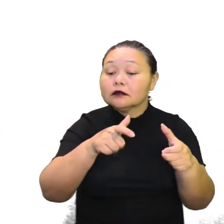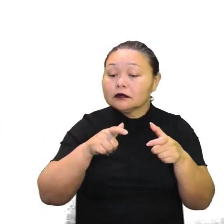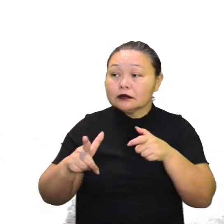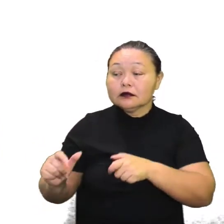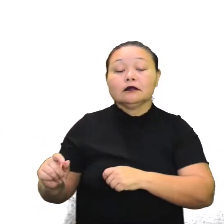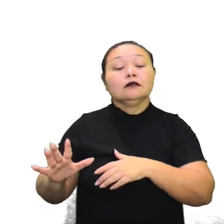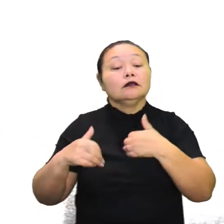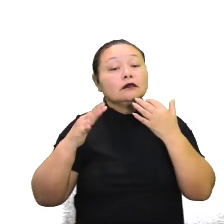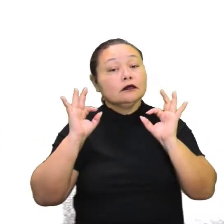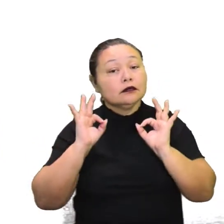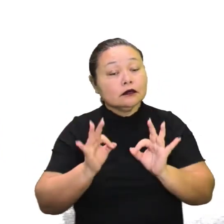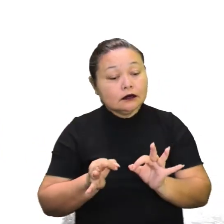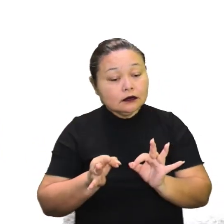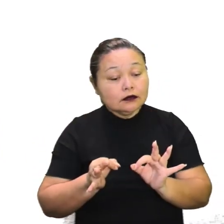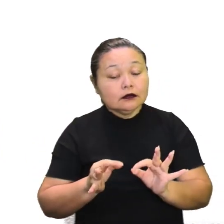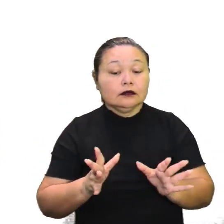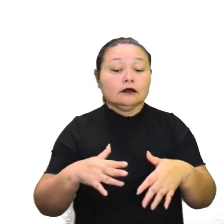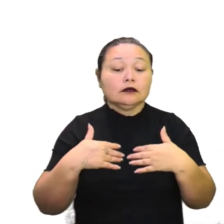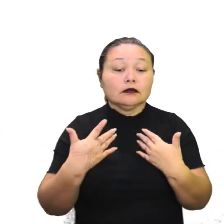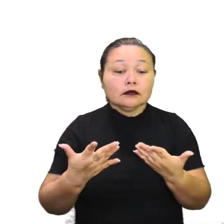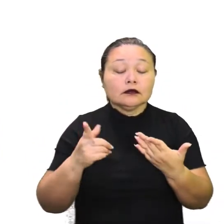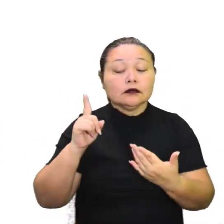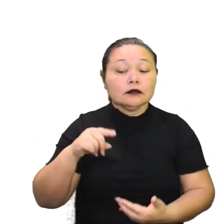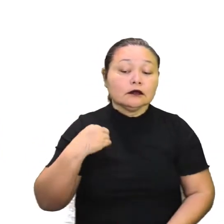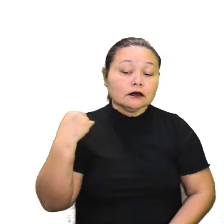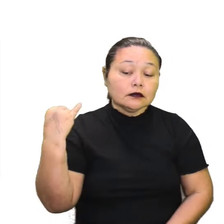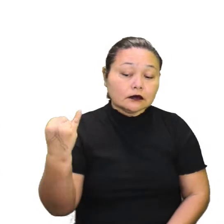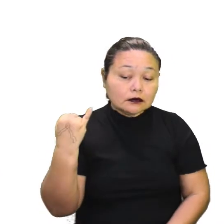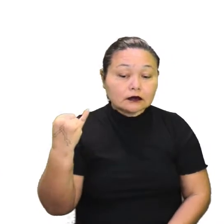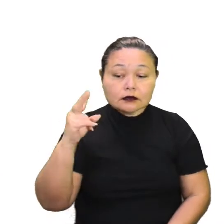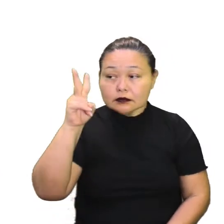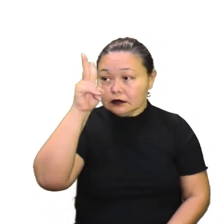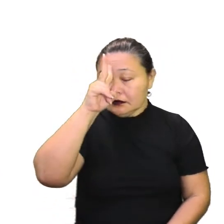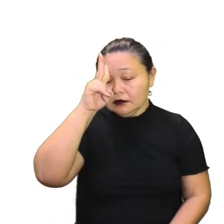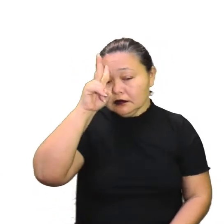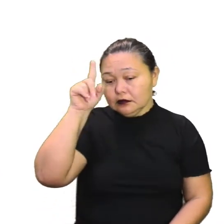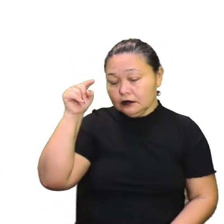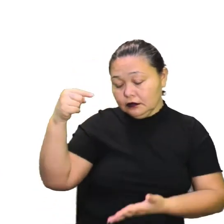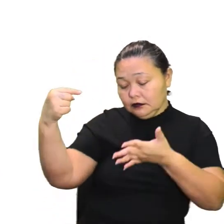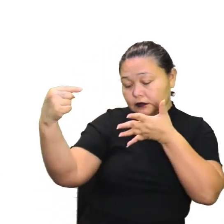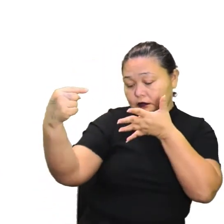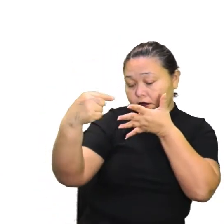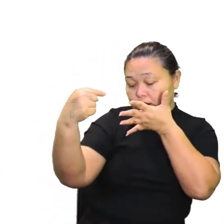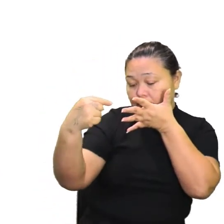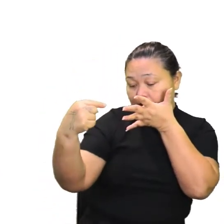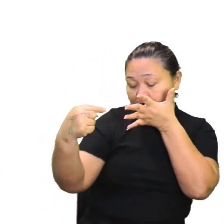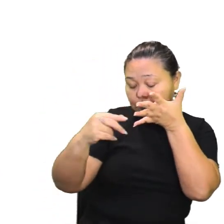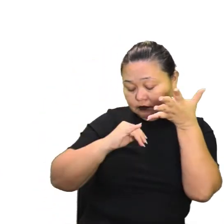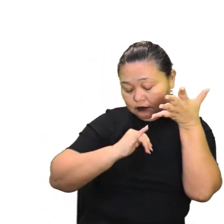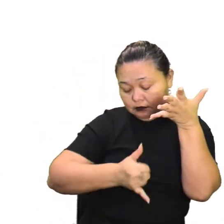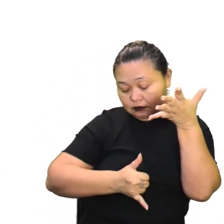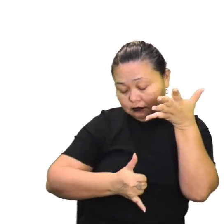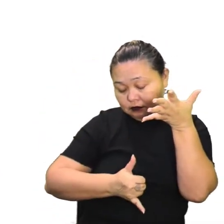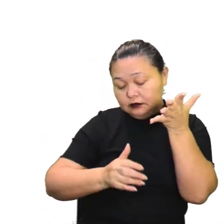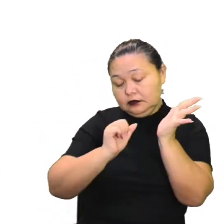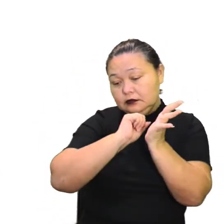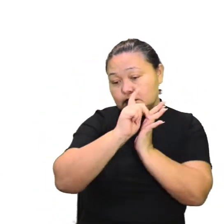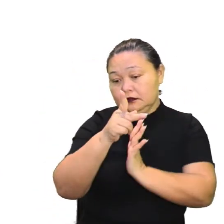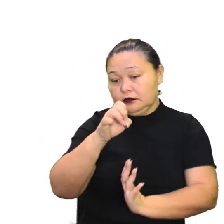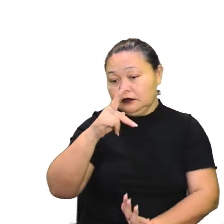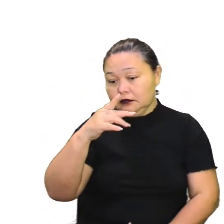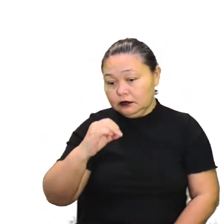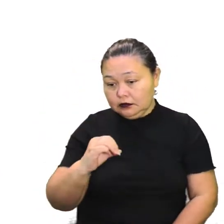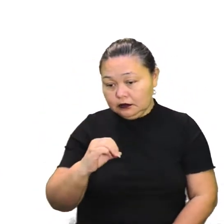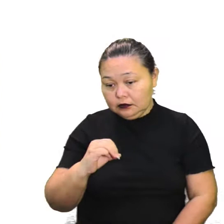espaço. Certo? Então, importantíssimo lembrar dos elementos da narrativa do gênero